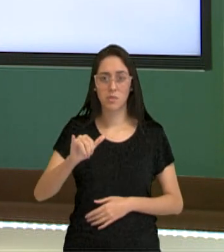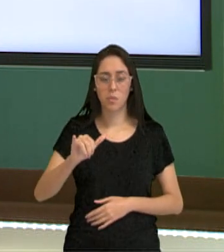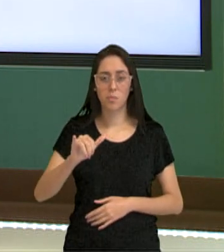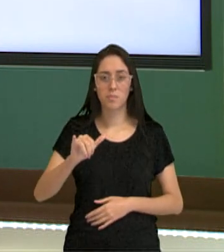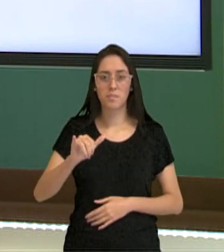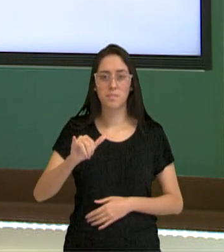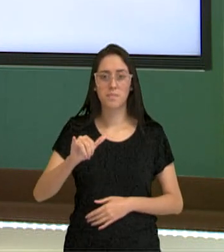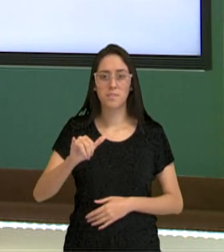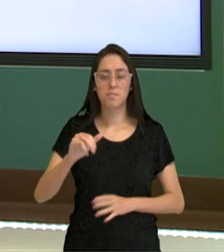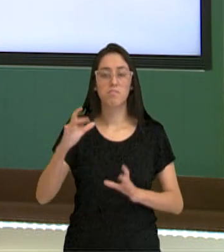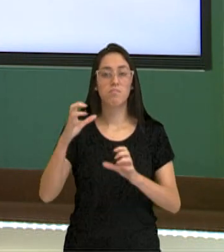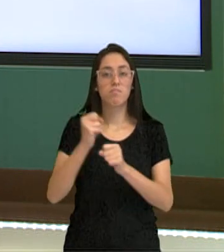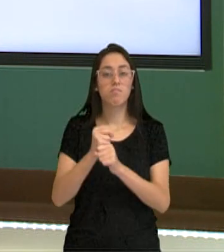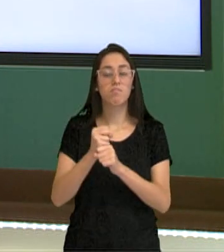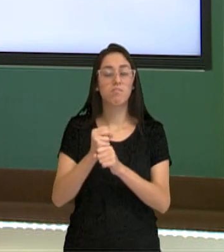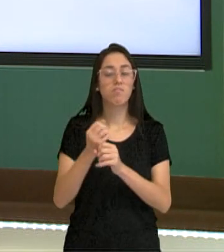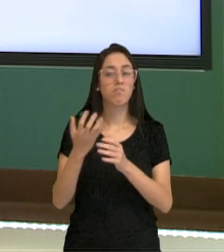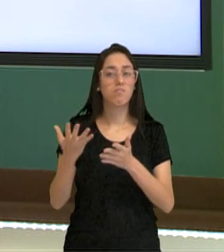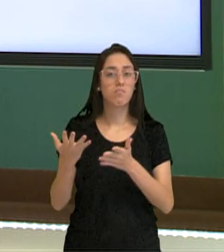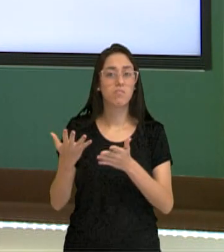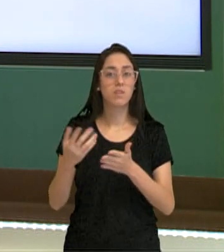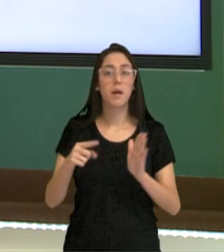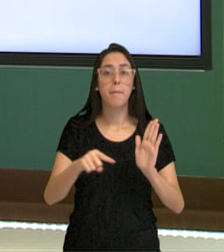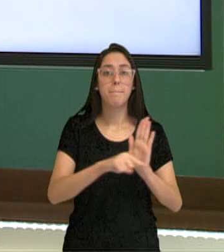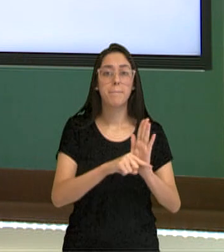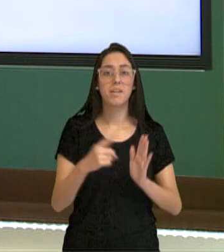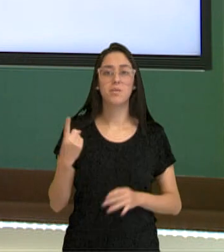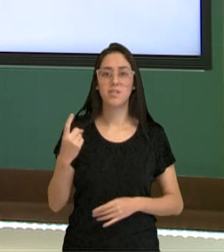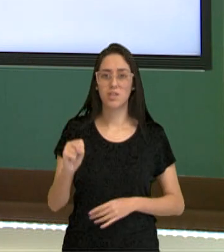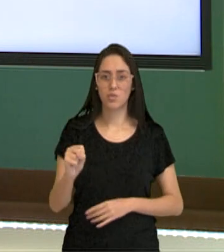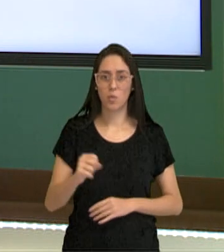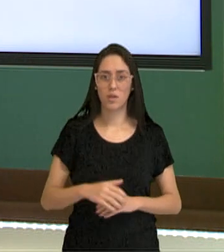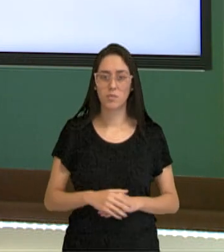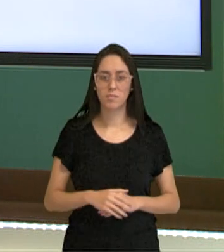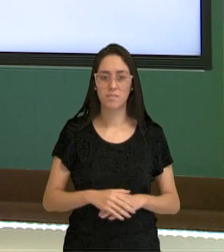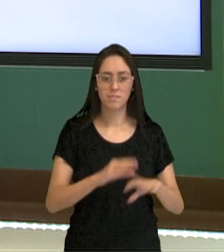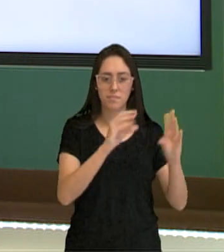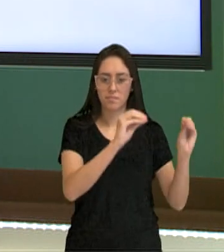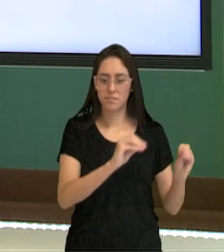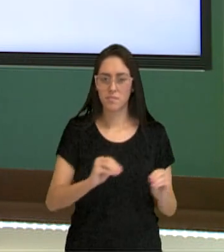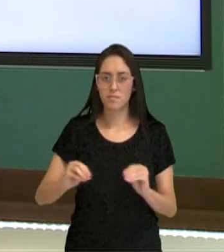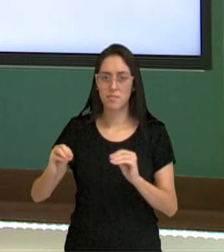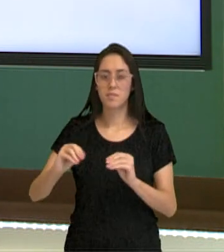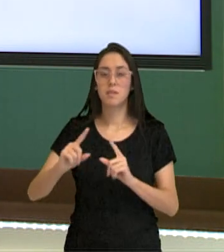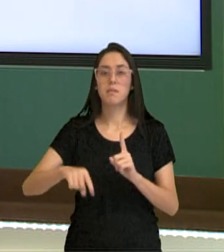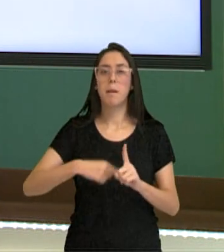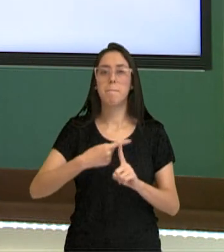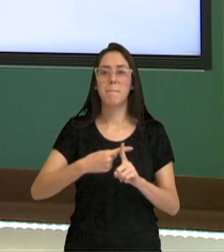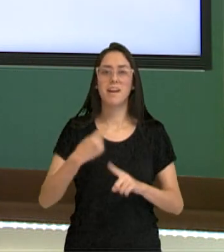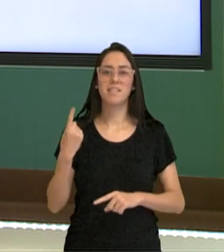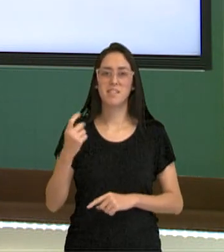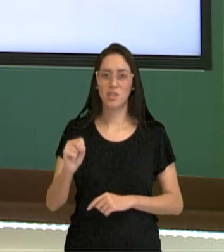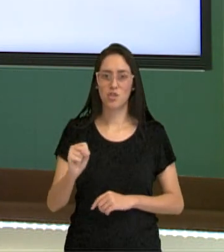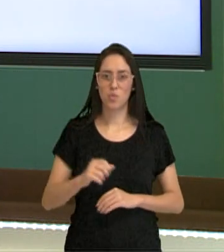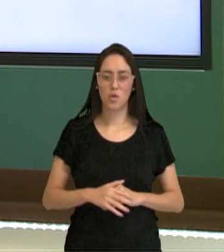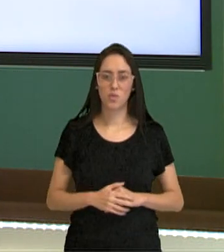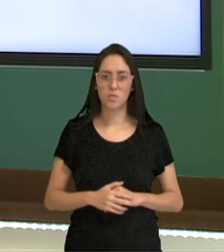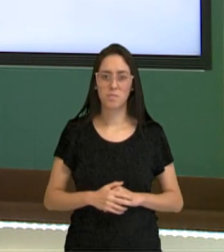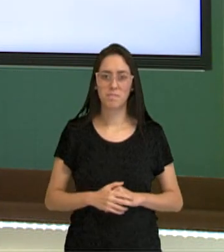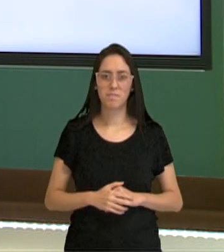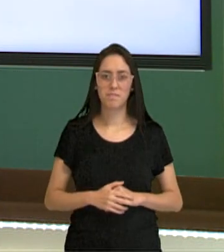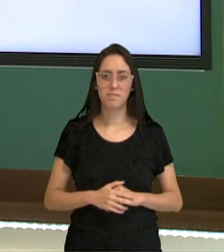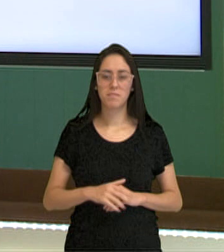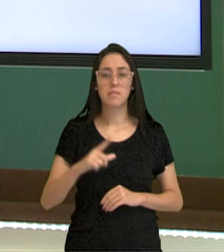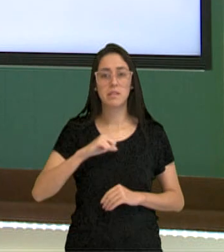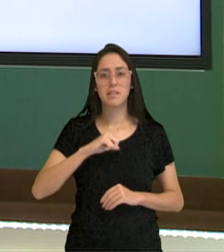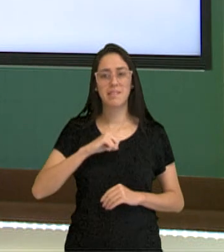vou fazer a continha aqui, ó. Vai dar menos 18. Passa para o outro lado, mais 18. Não soma com ninguém porque lá